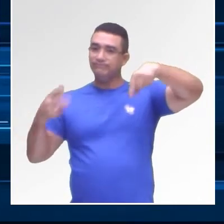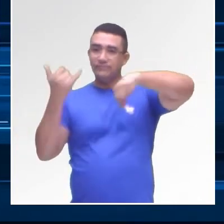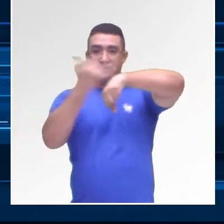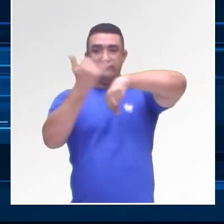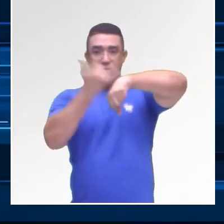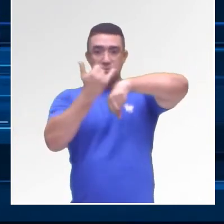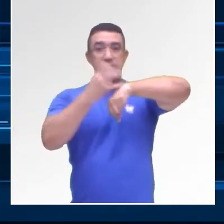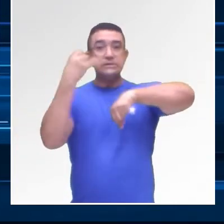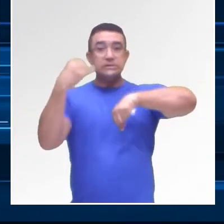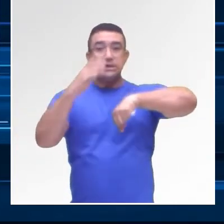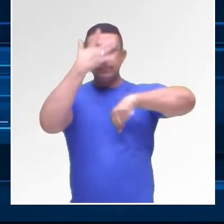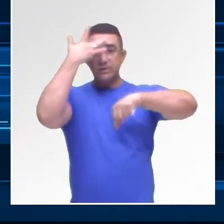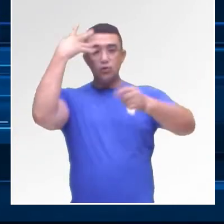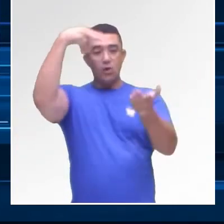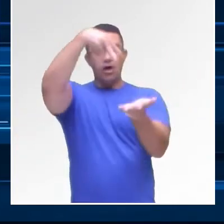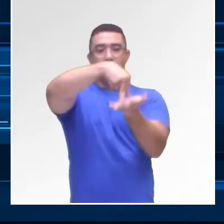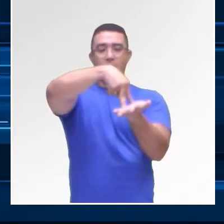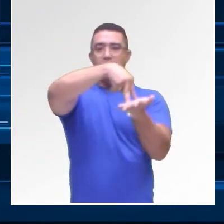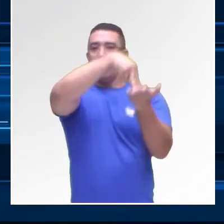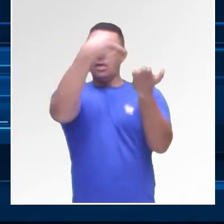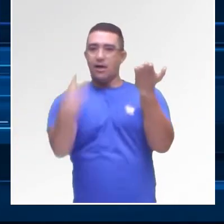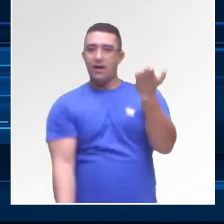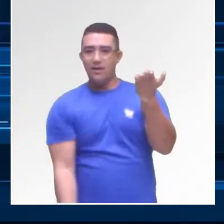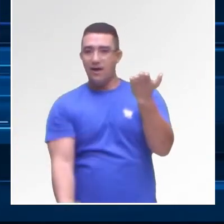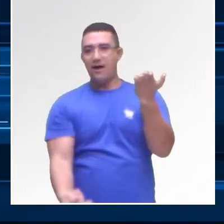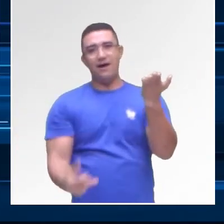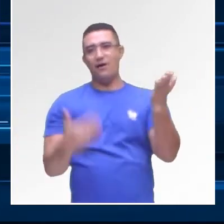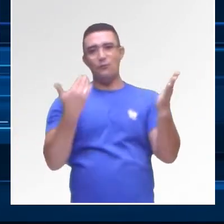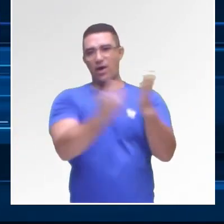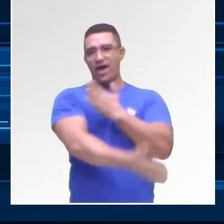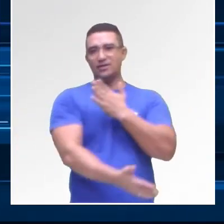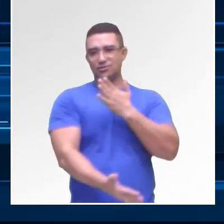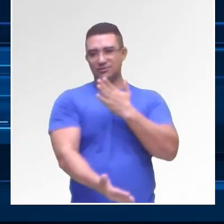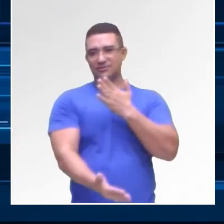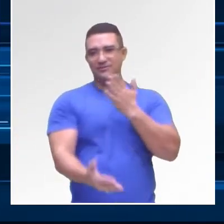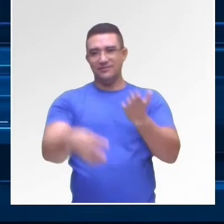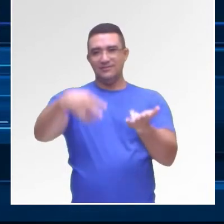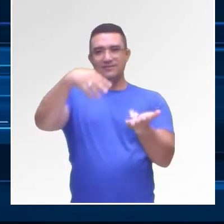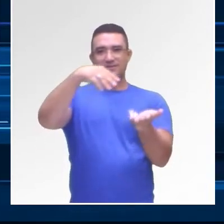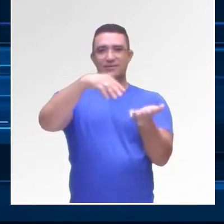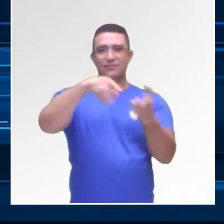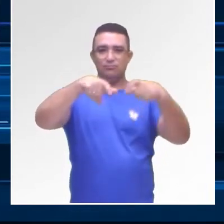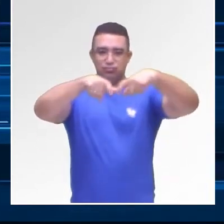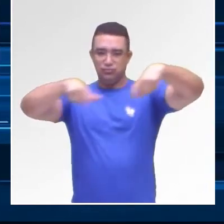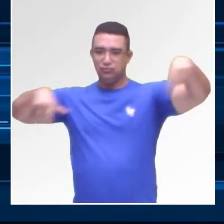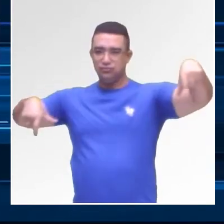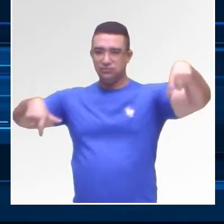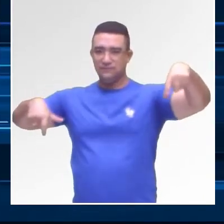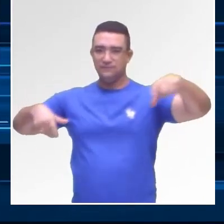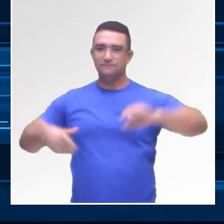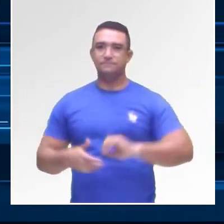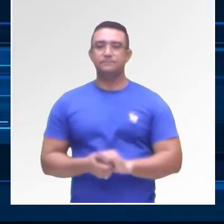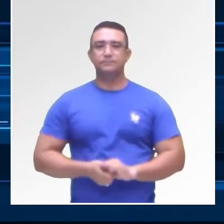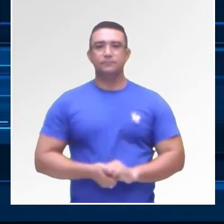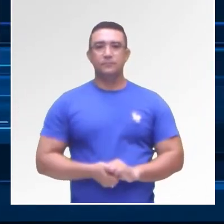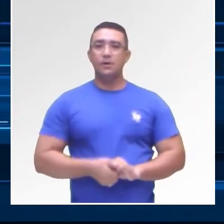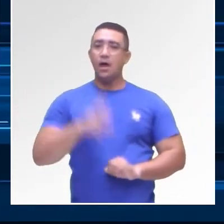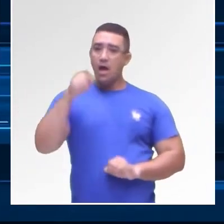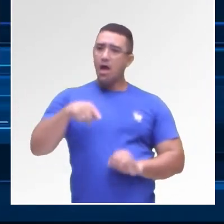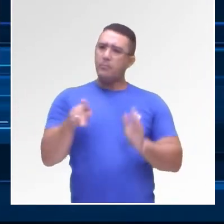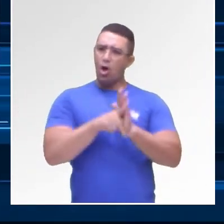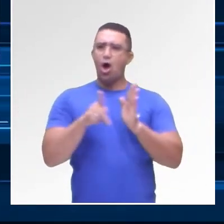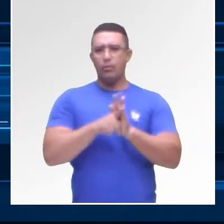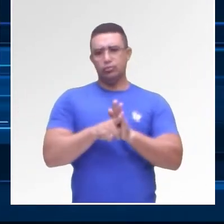pessoa caia, ela não vai perder a prancha, certo? Porque está preso na perna dela. Então são medidas de segurança